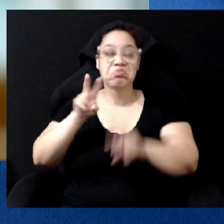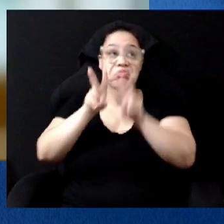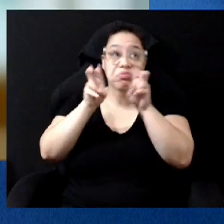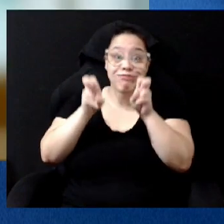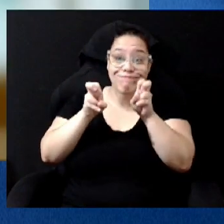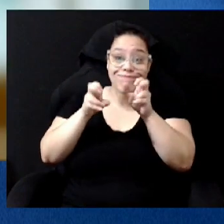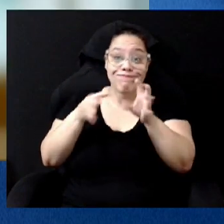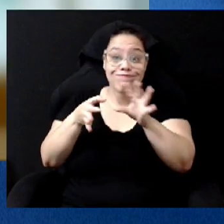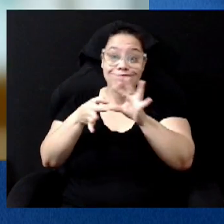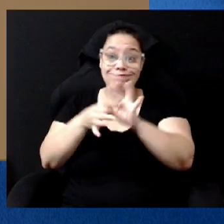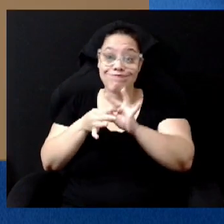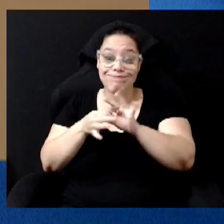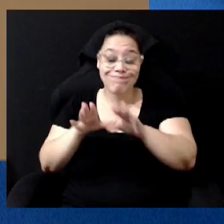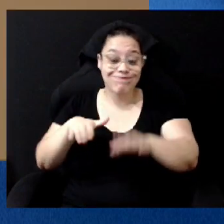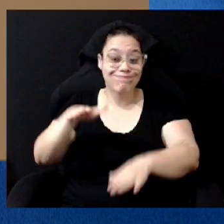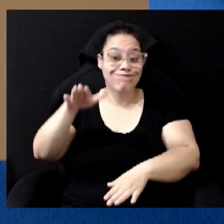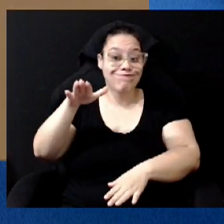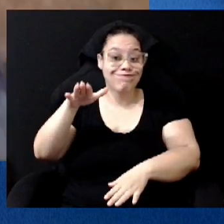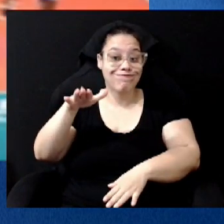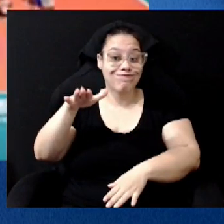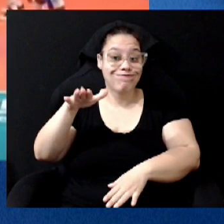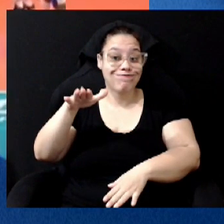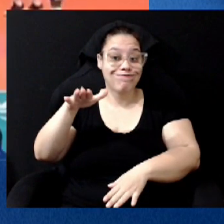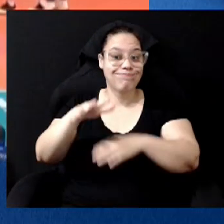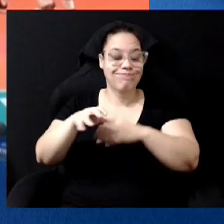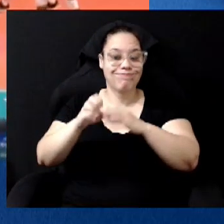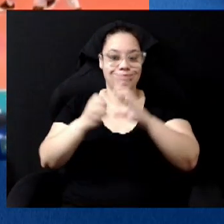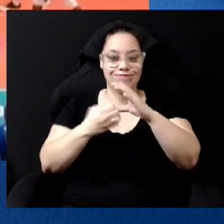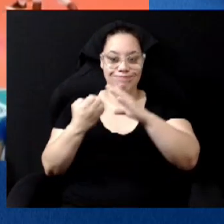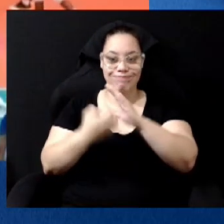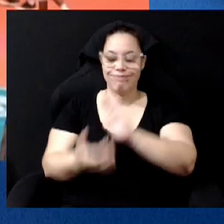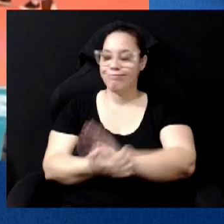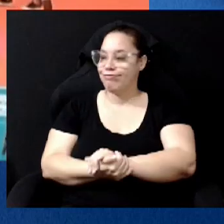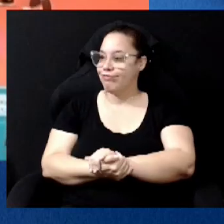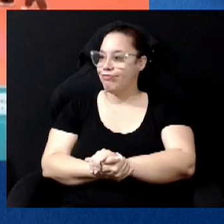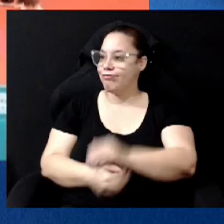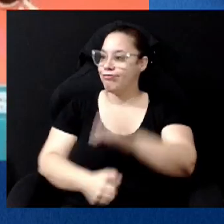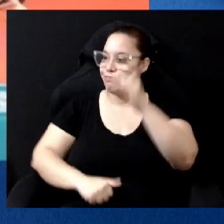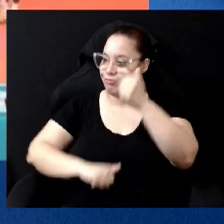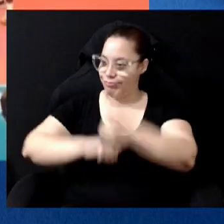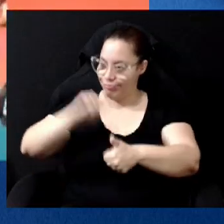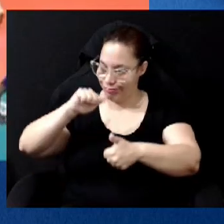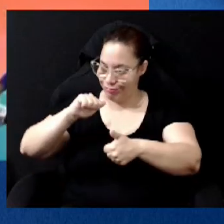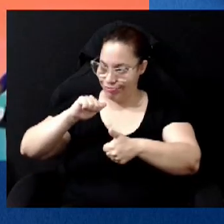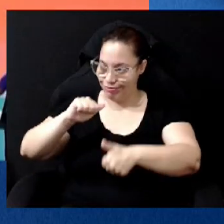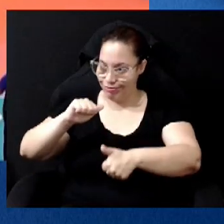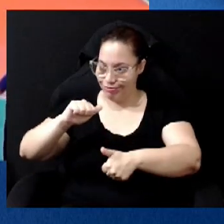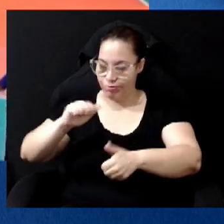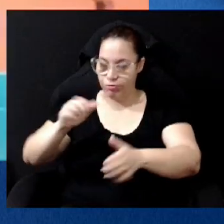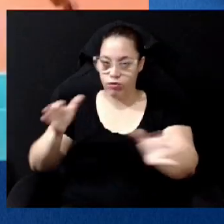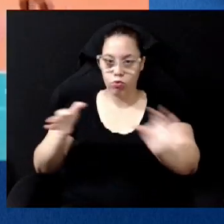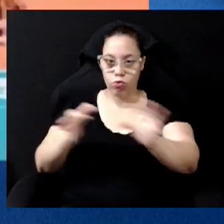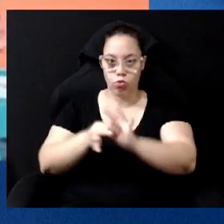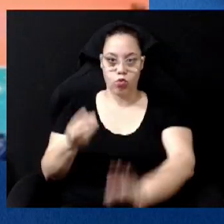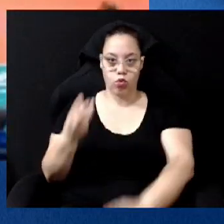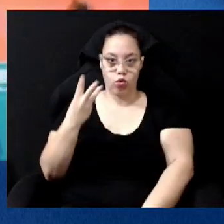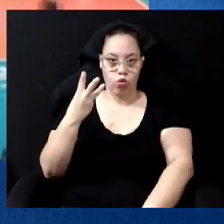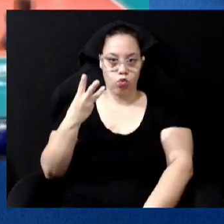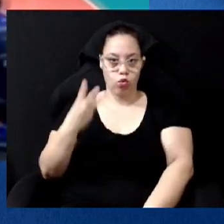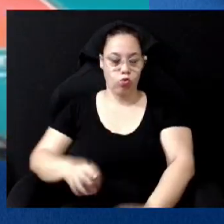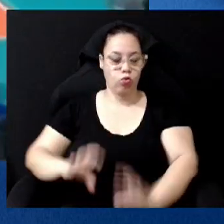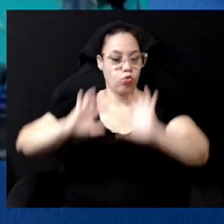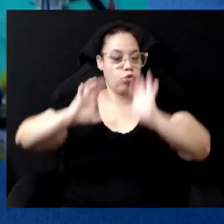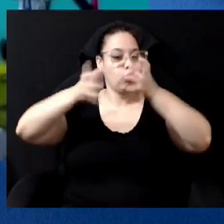cada vez mais fama no mundo corporativo. E no esporte, soma mais 3 pontos, Vôlei